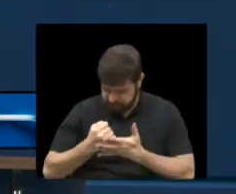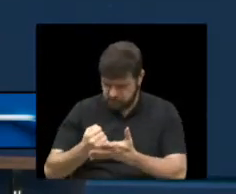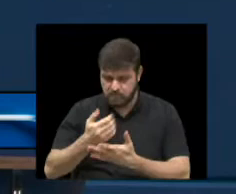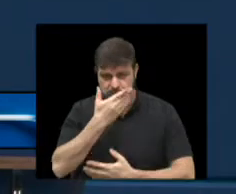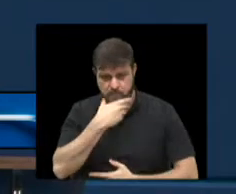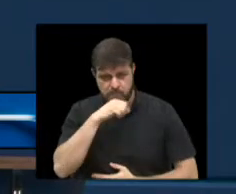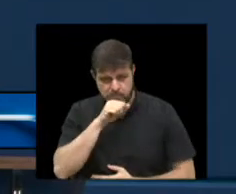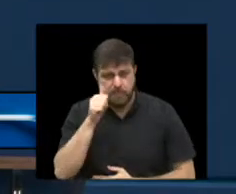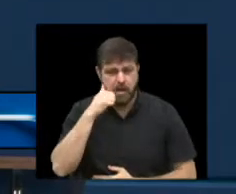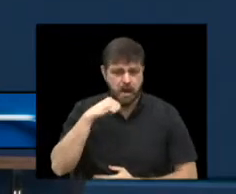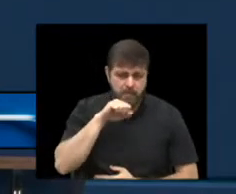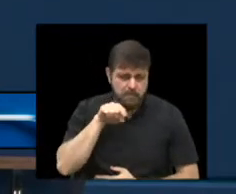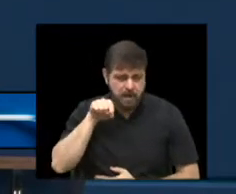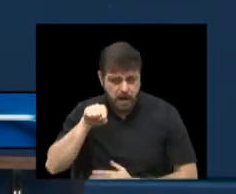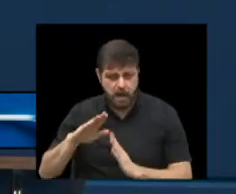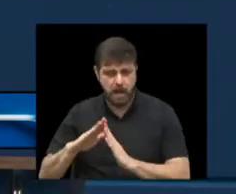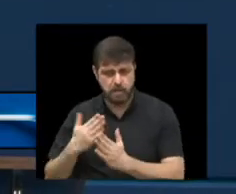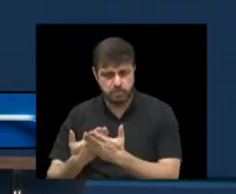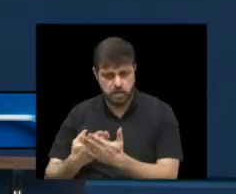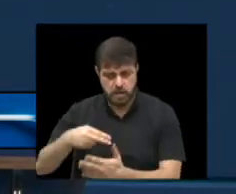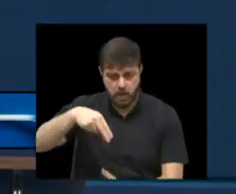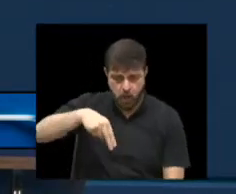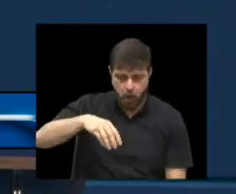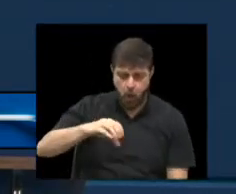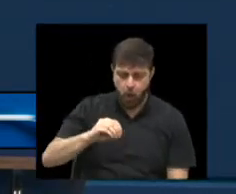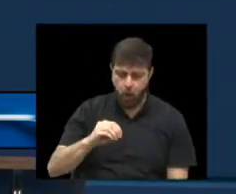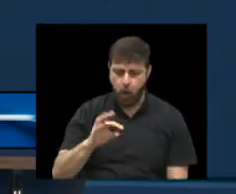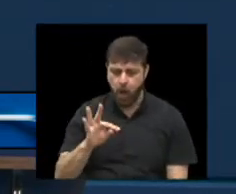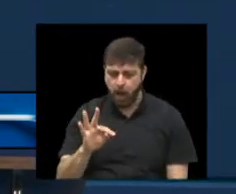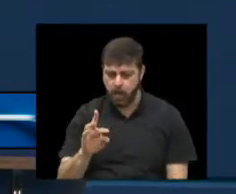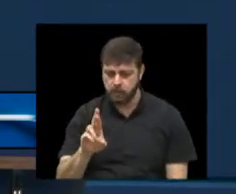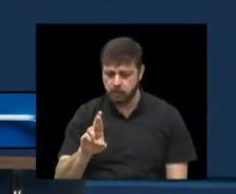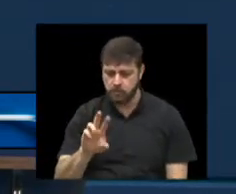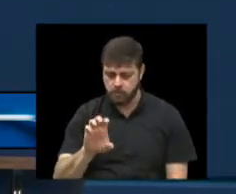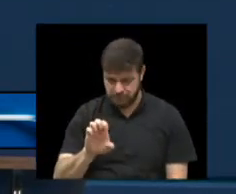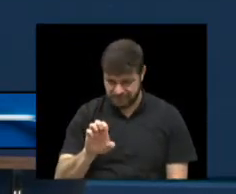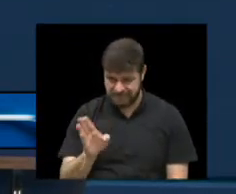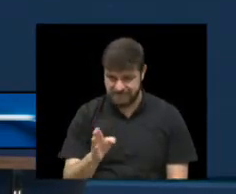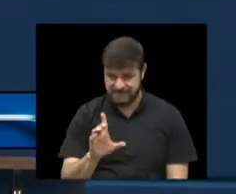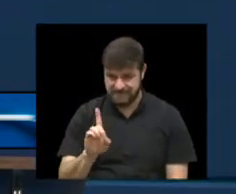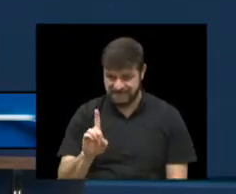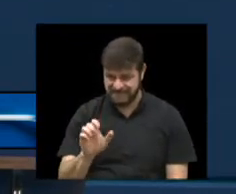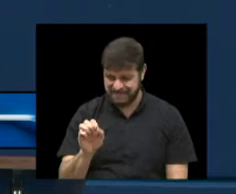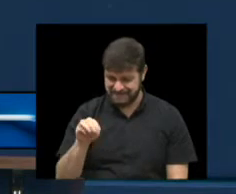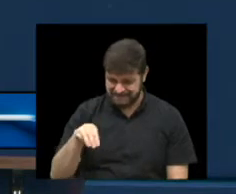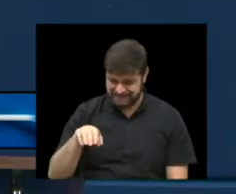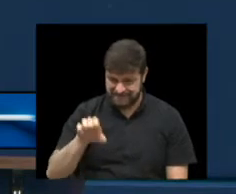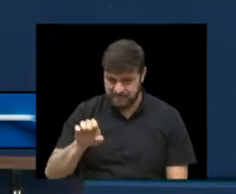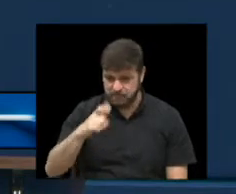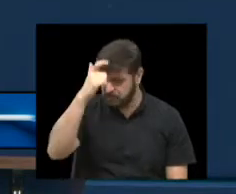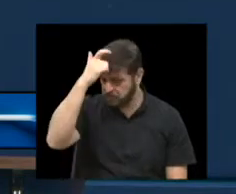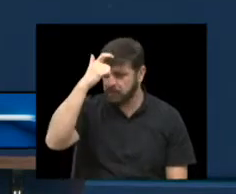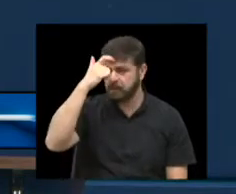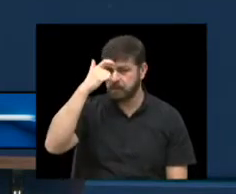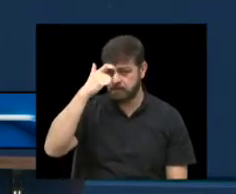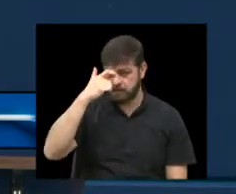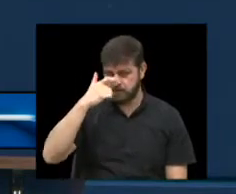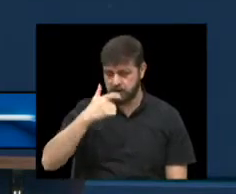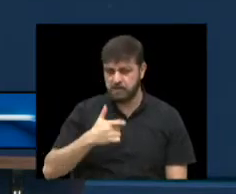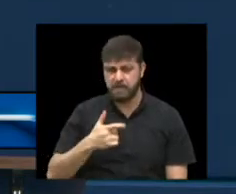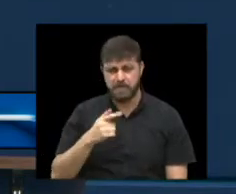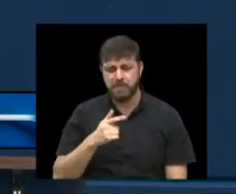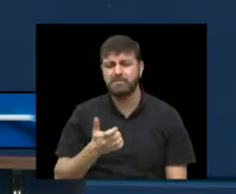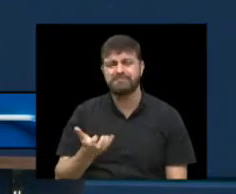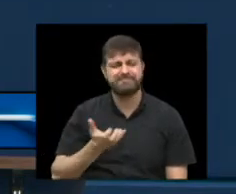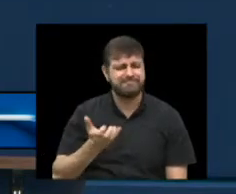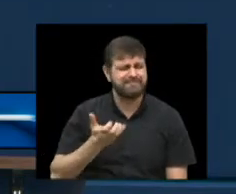pais do Colégio Notre Dame, dos professores e do diretor Lourenço, à inteira disposição para ajudar